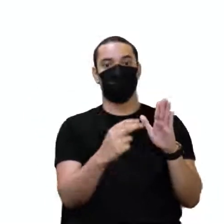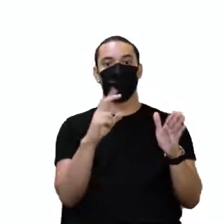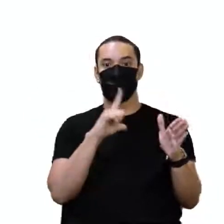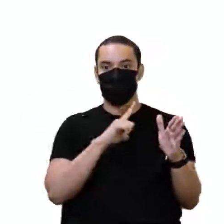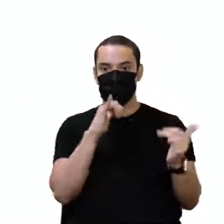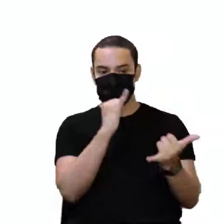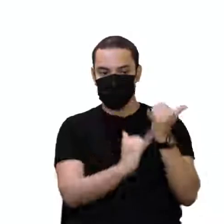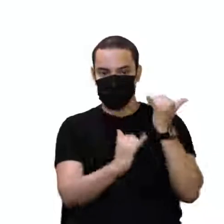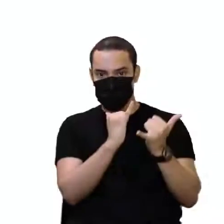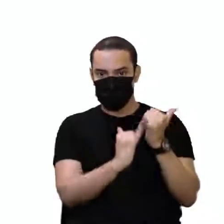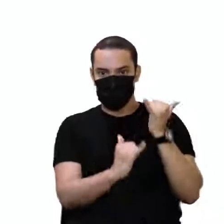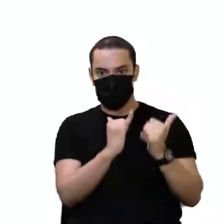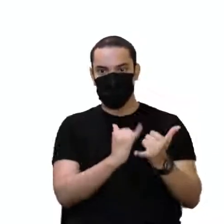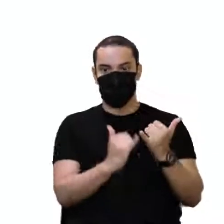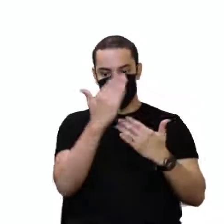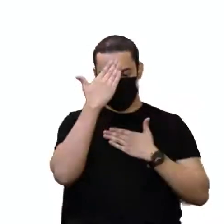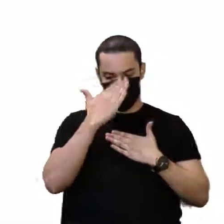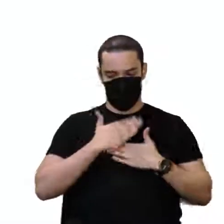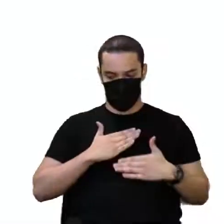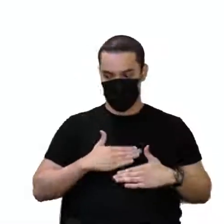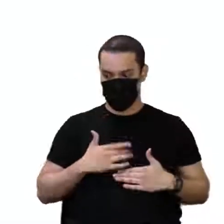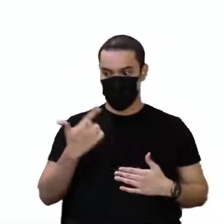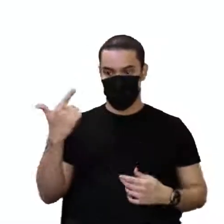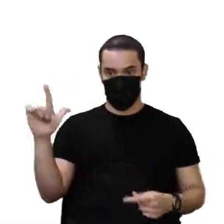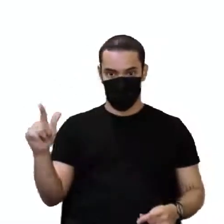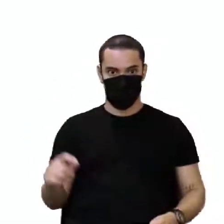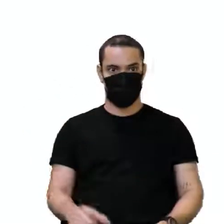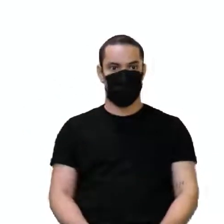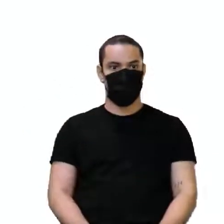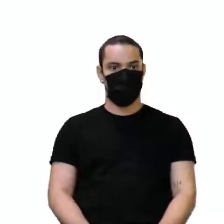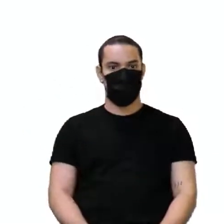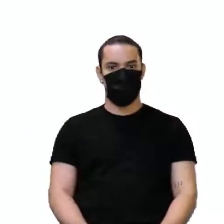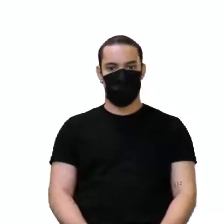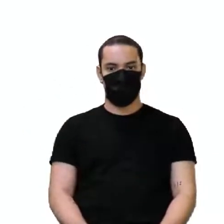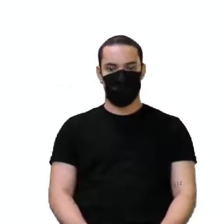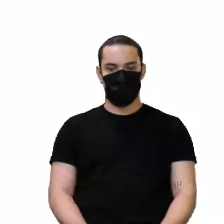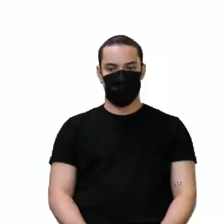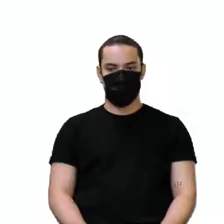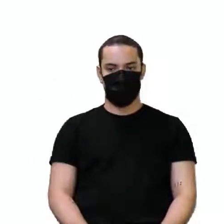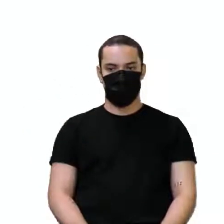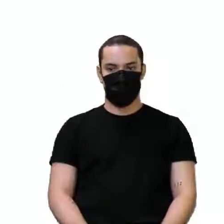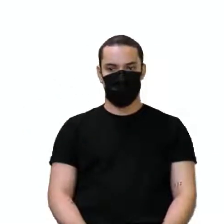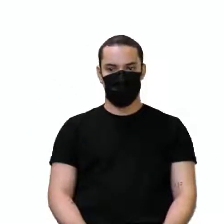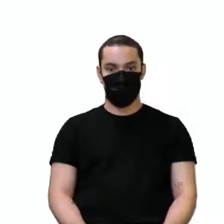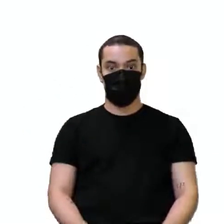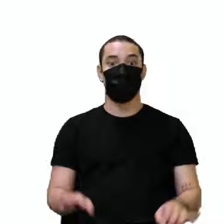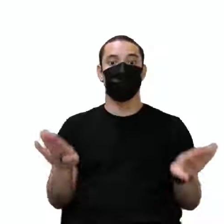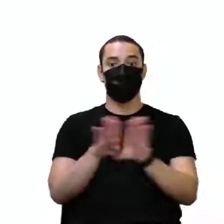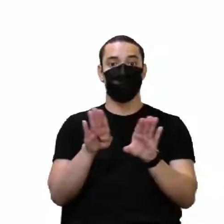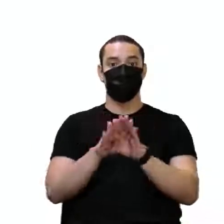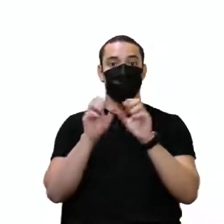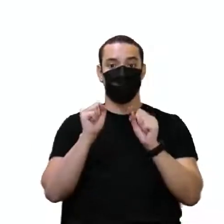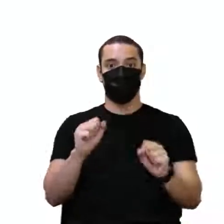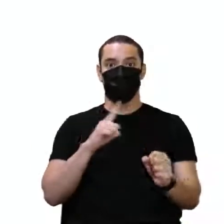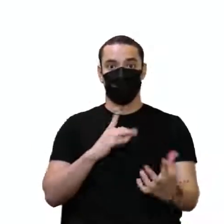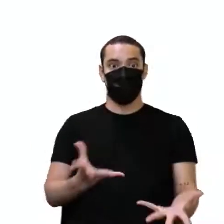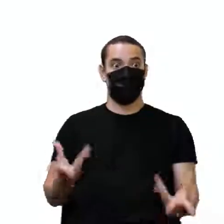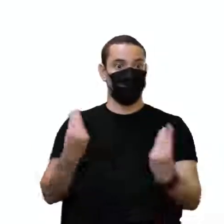semelhanças físicas com a outra espécie. E essa semelhança pode trazer vantagens